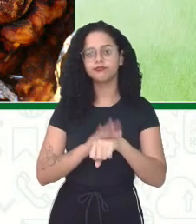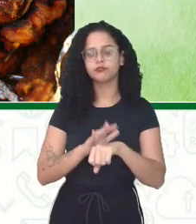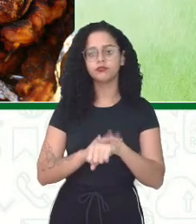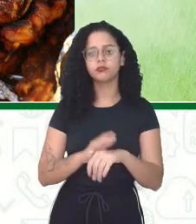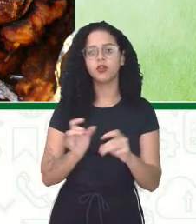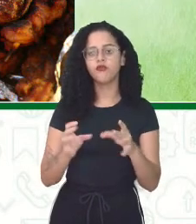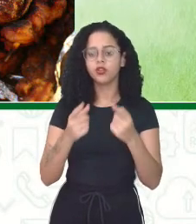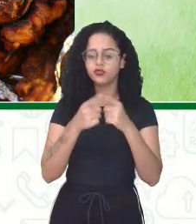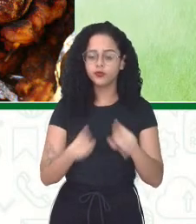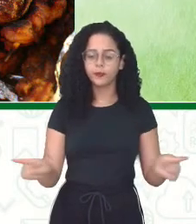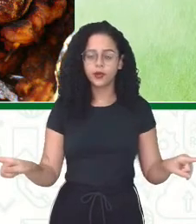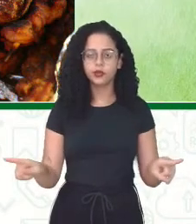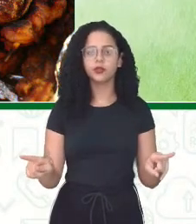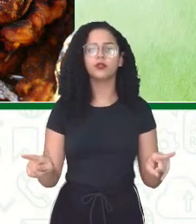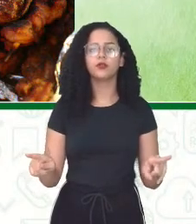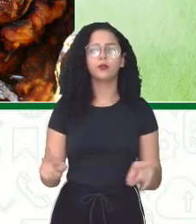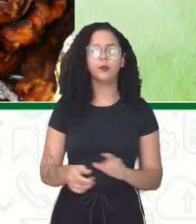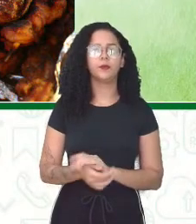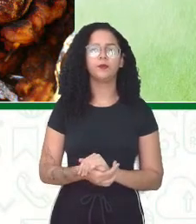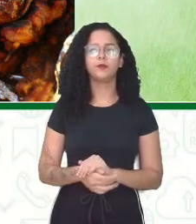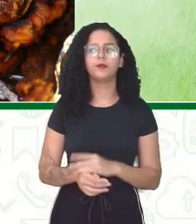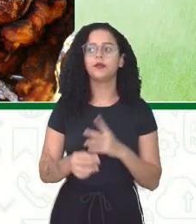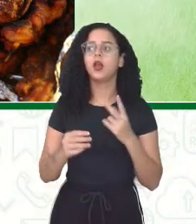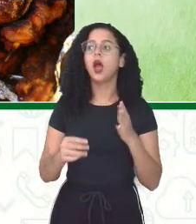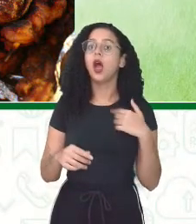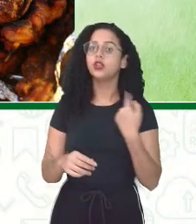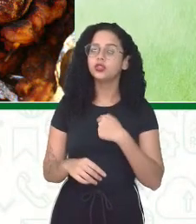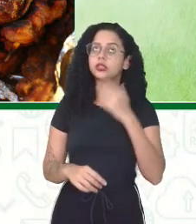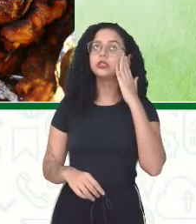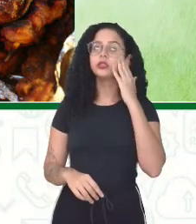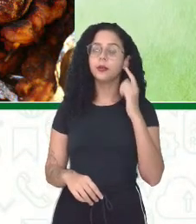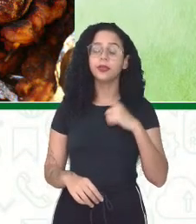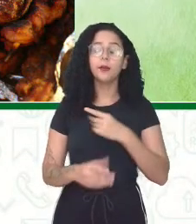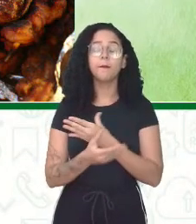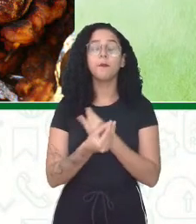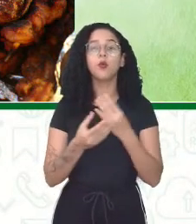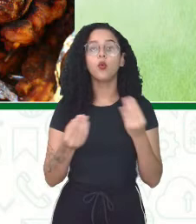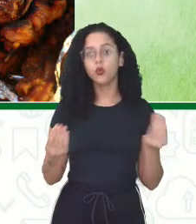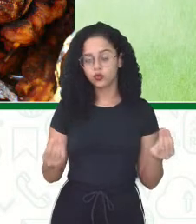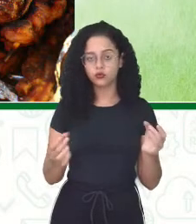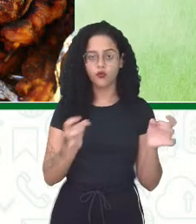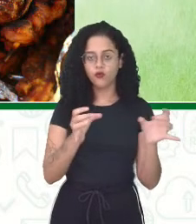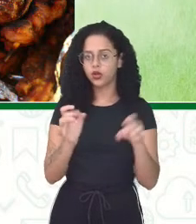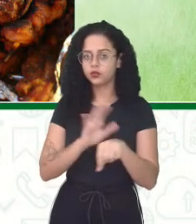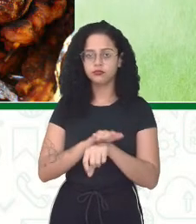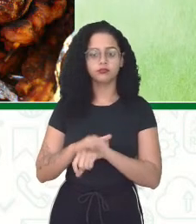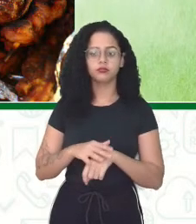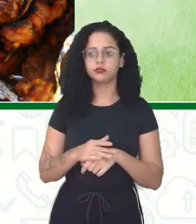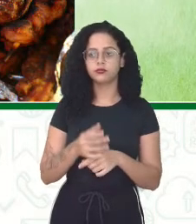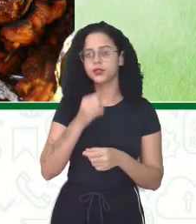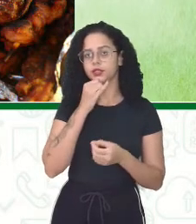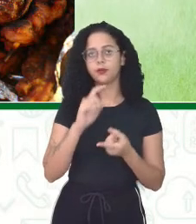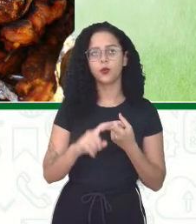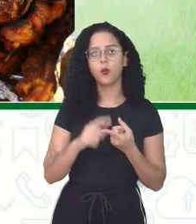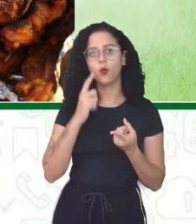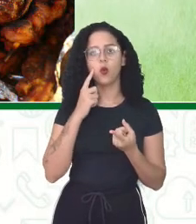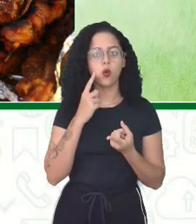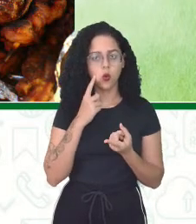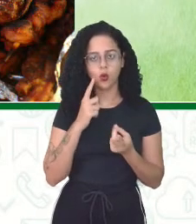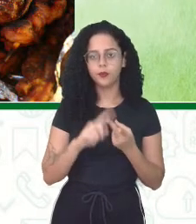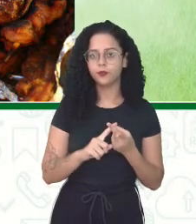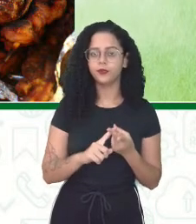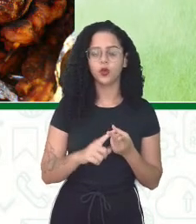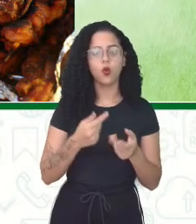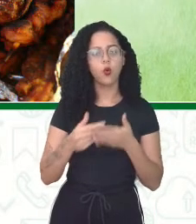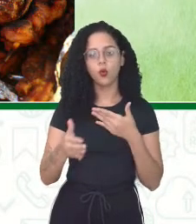vende espetinho, tá certo? Como a gente sabe que tem muitos, na nossa situação assim. E